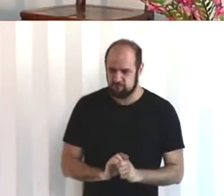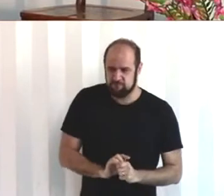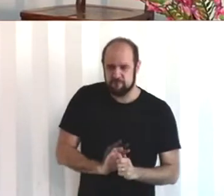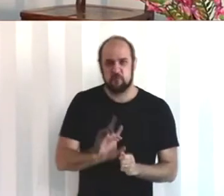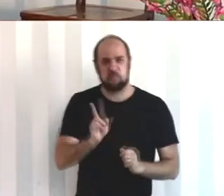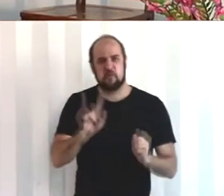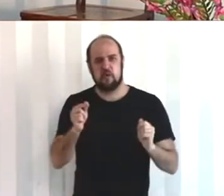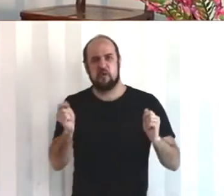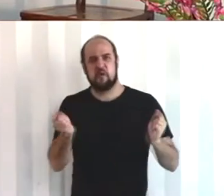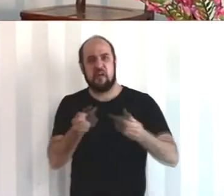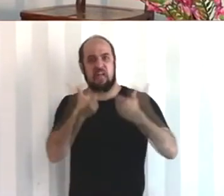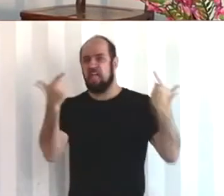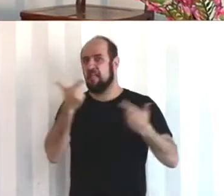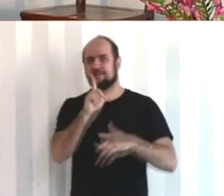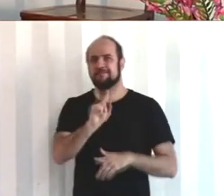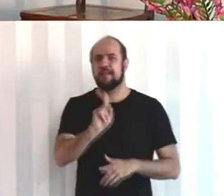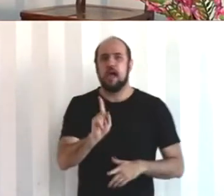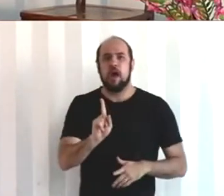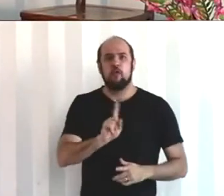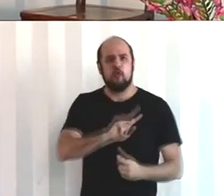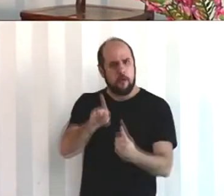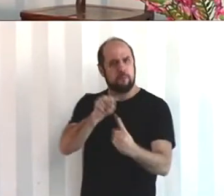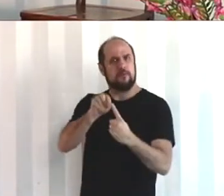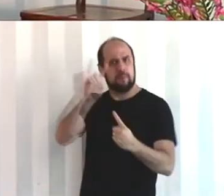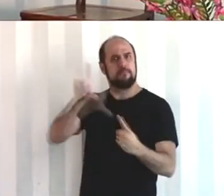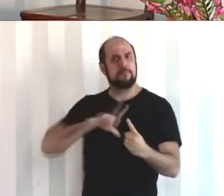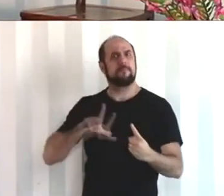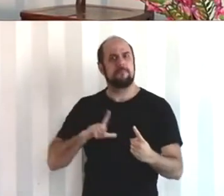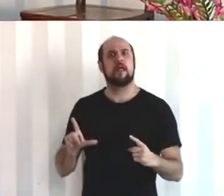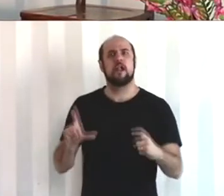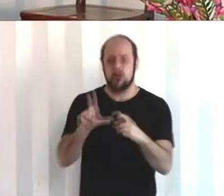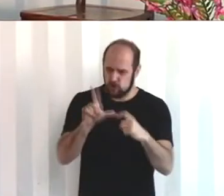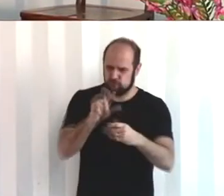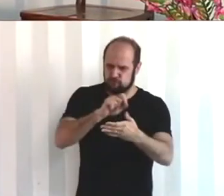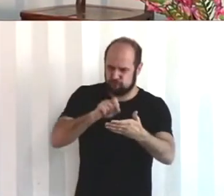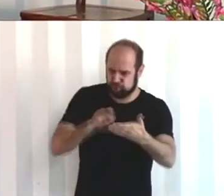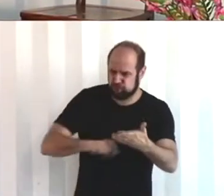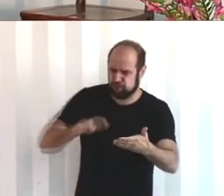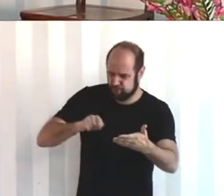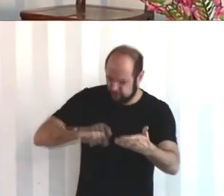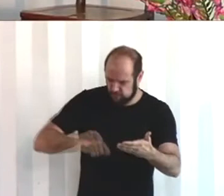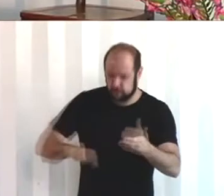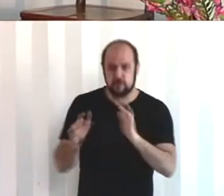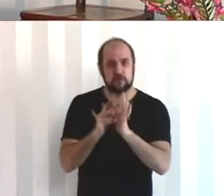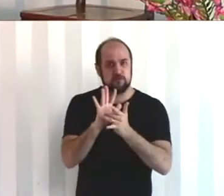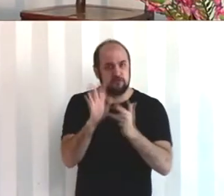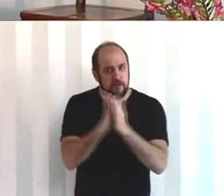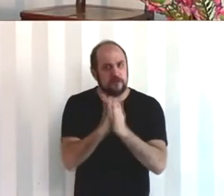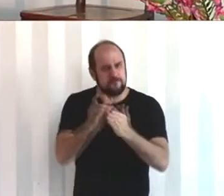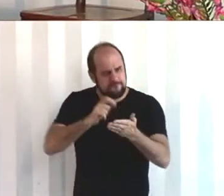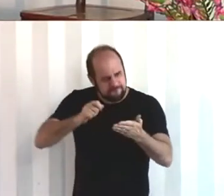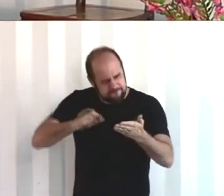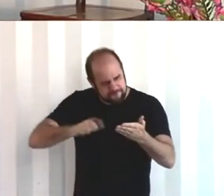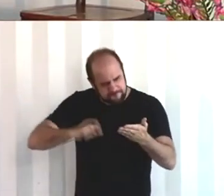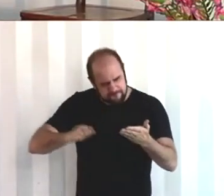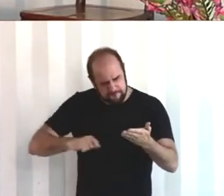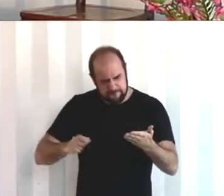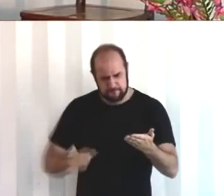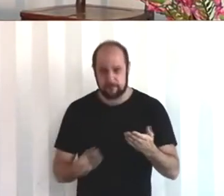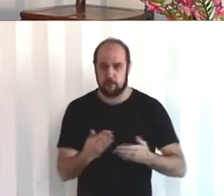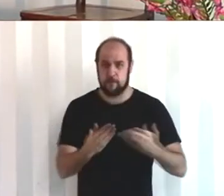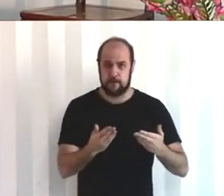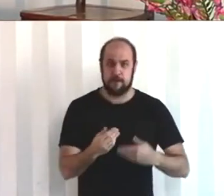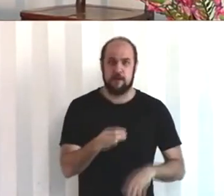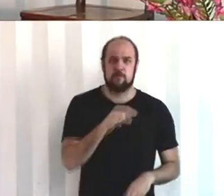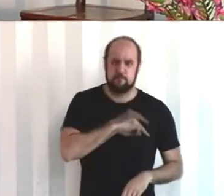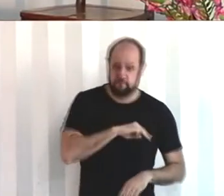isso aqui é propósito de Deus. Assim como Lucas é aquele que registra o maior número das orações de Jesus, comparado com Mateus,